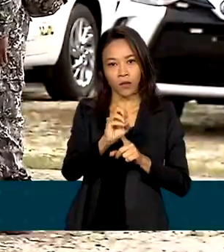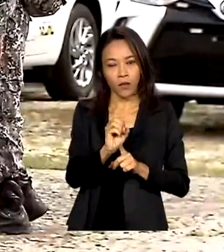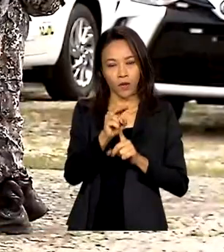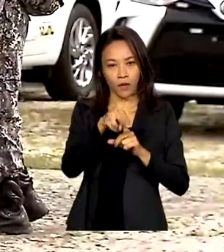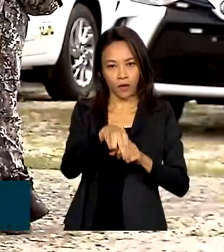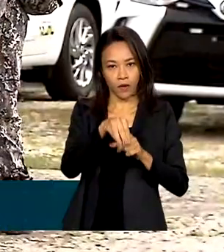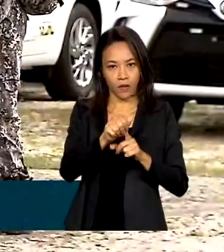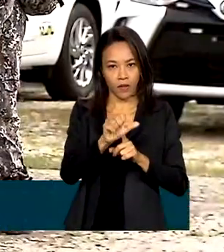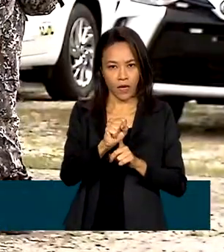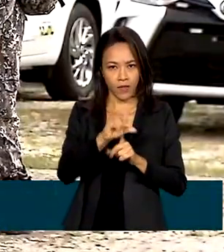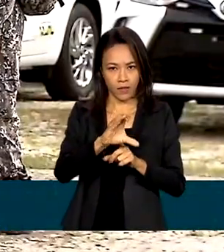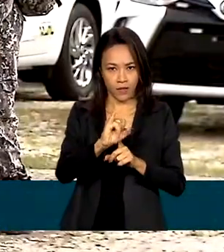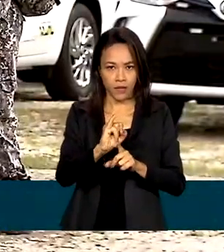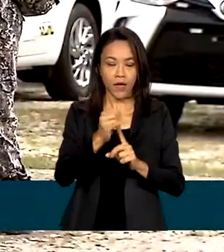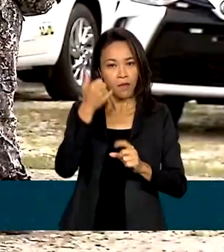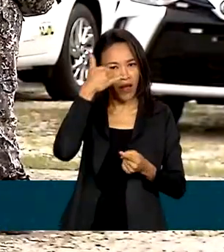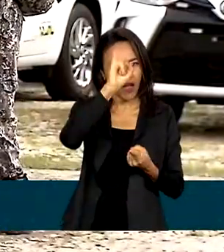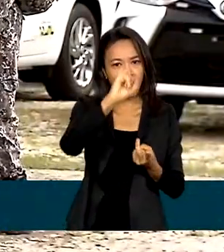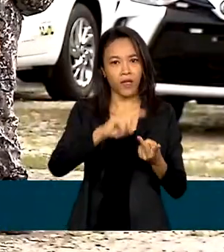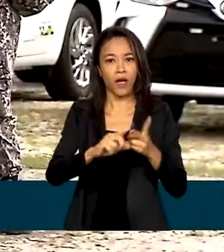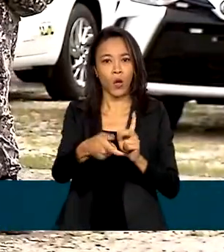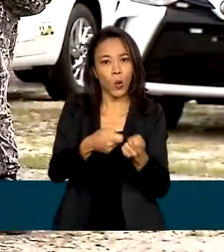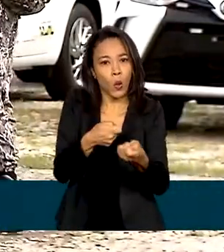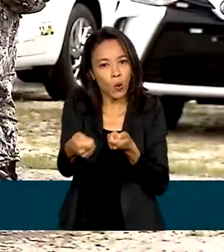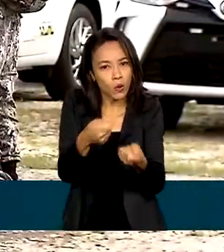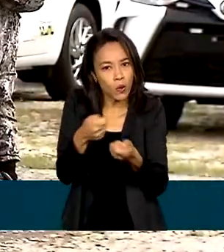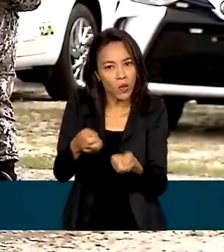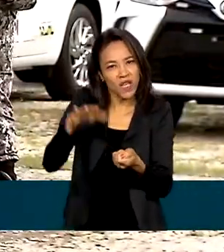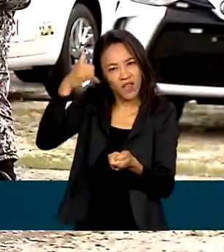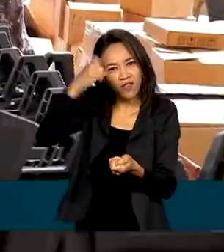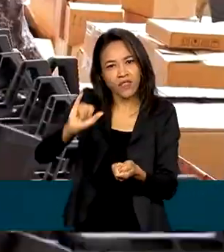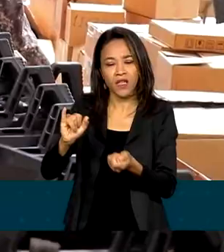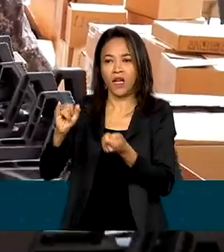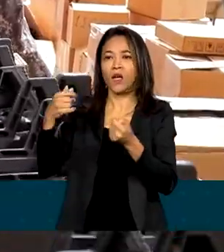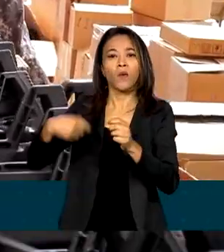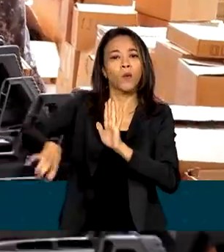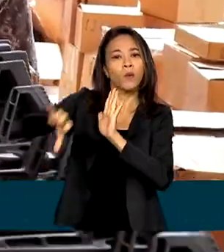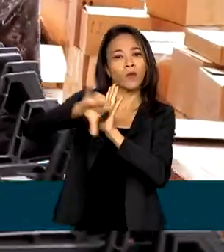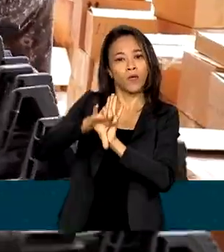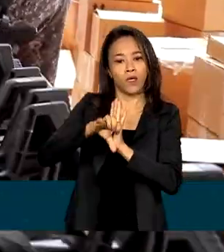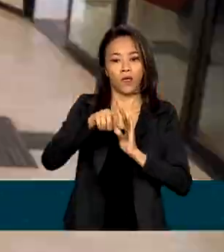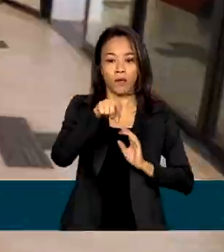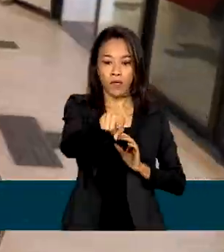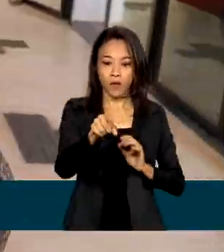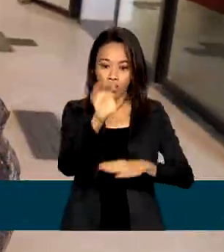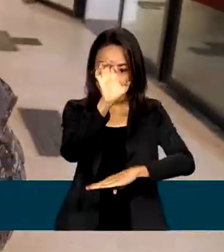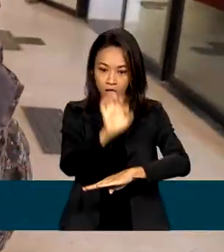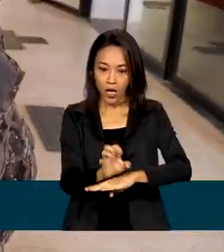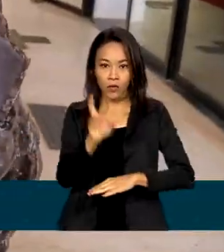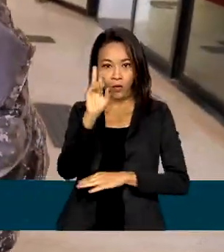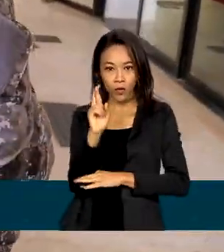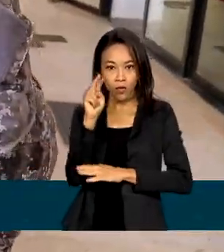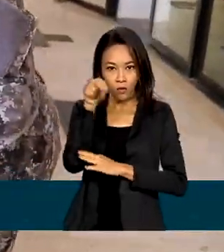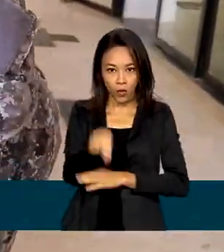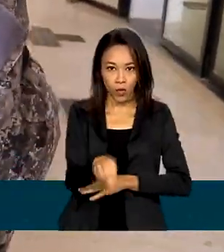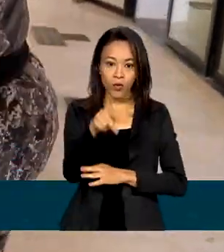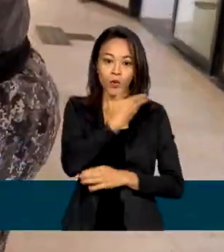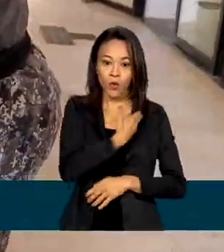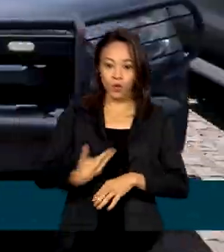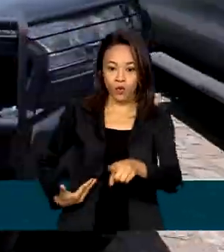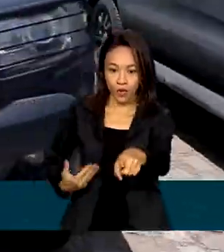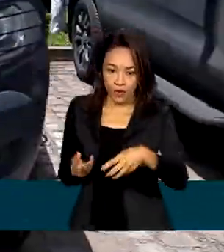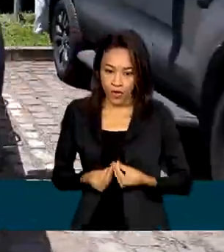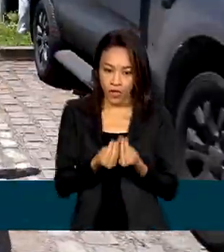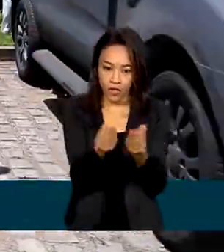prevenção, o controle e a repressão da criminalidade. No Rio Grande do Norte, o governo entregou